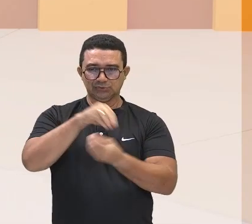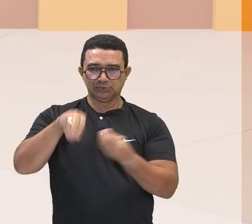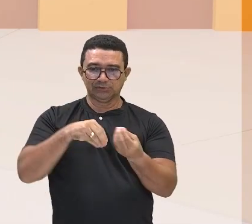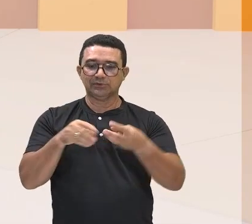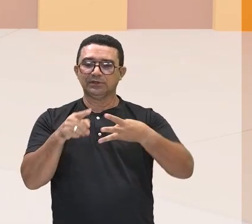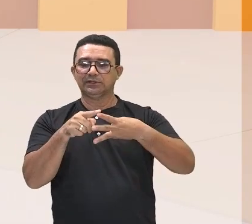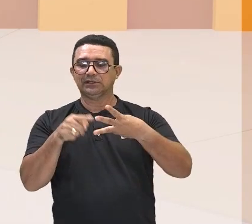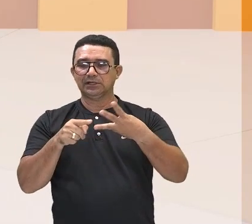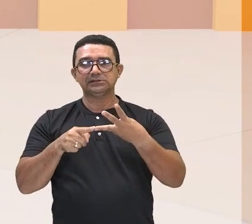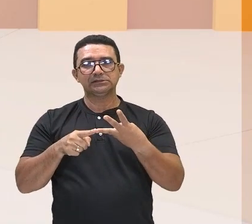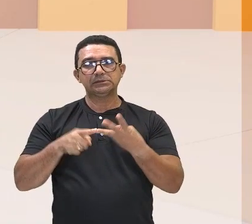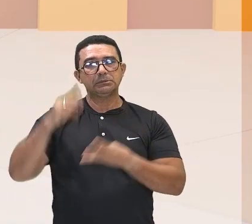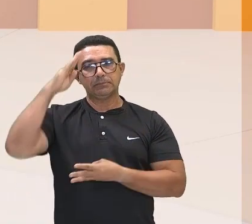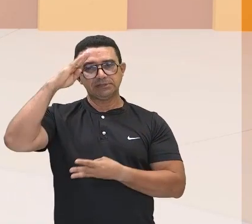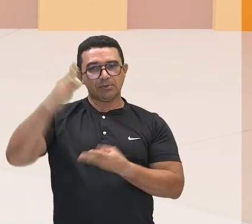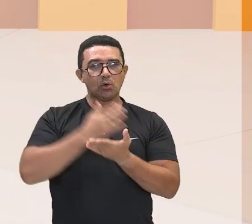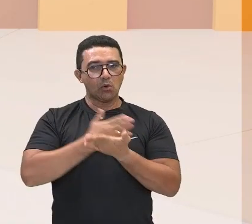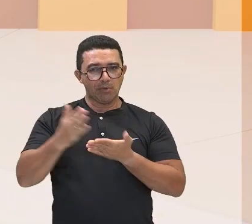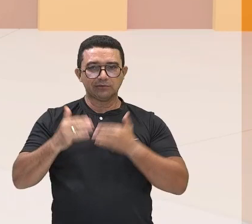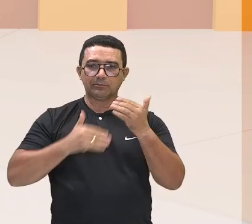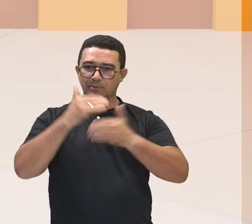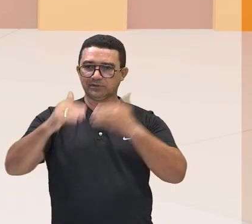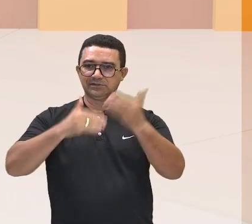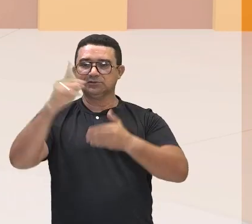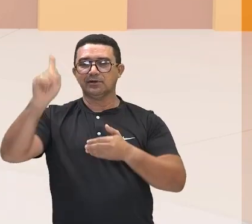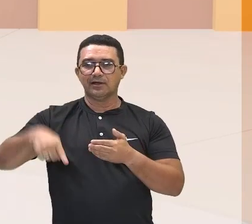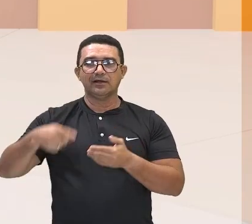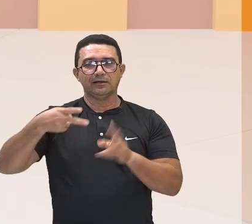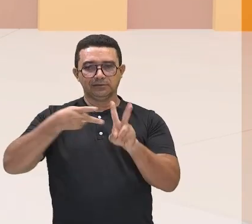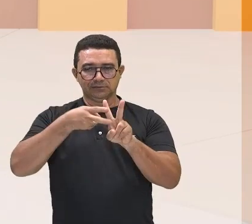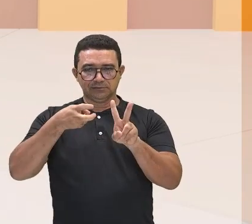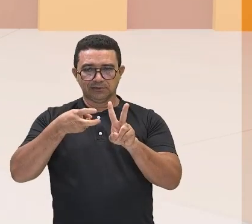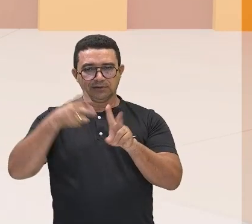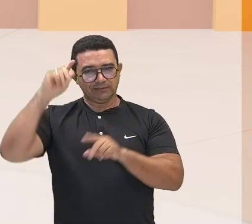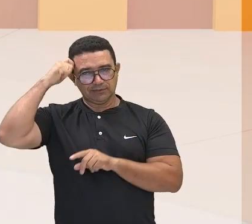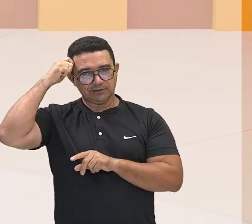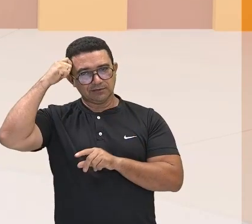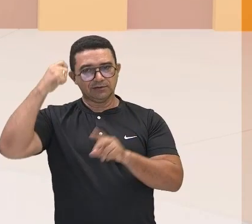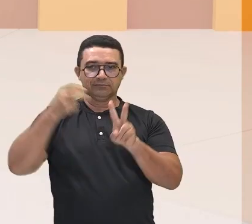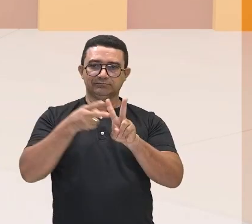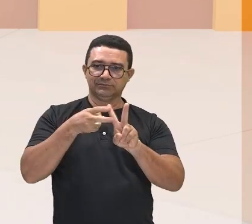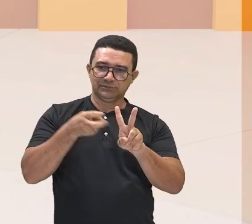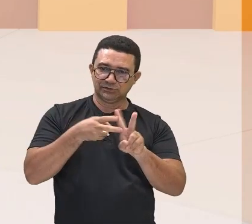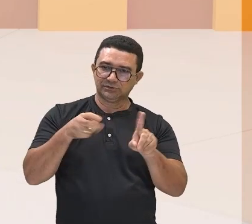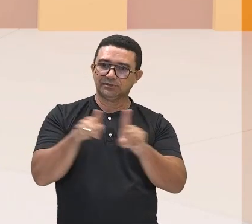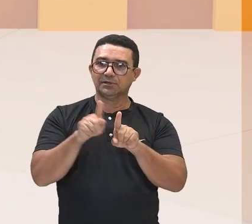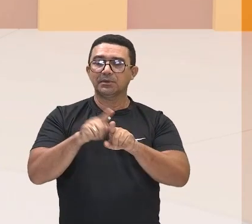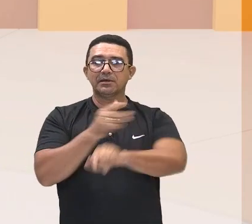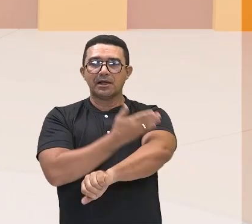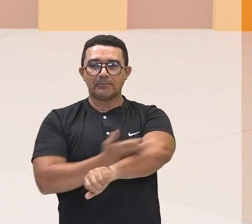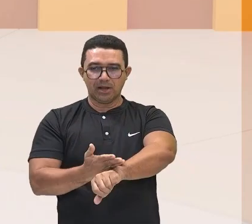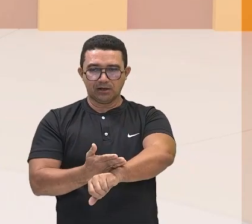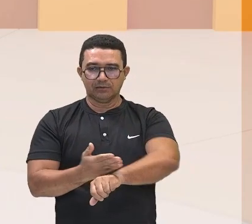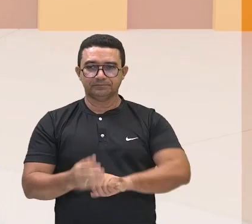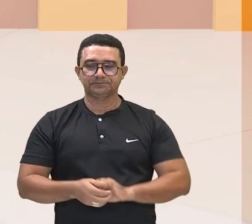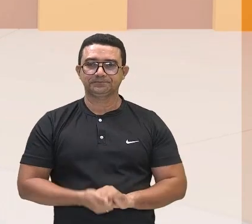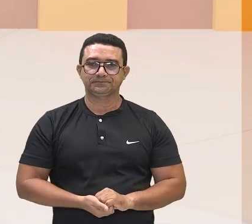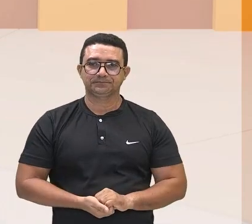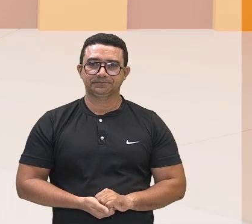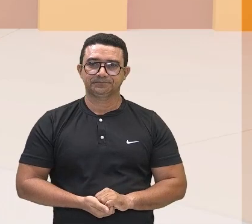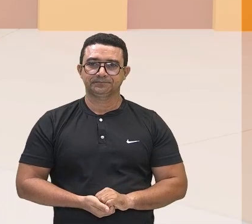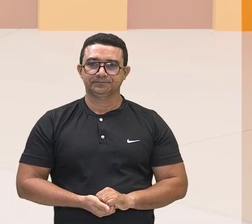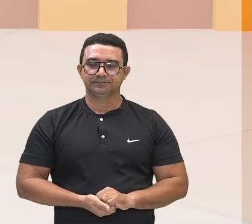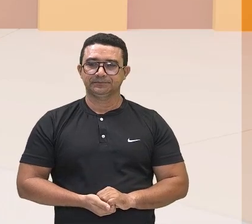principais, as 3 que vão iniciar esse processo? A negra, a indígena e a branca. Lembrando também a vocês que